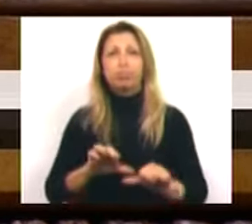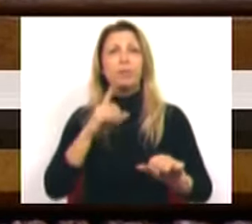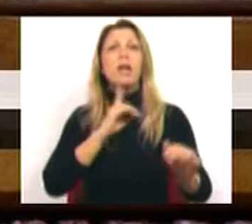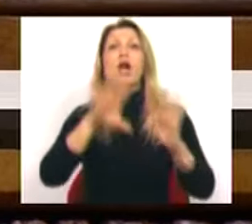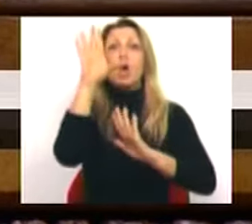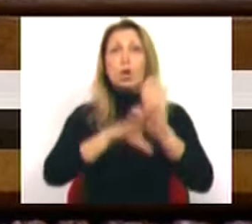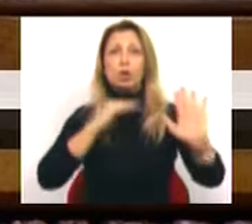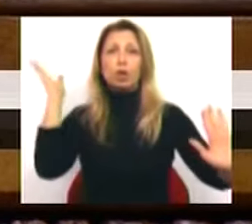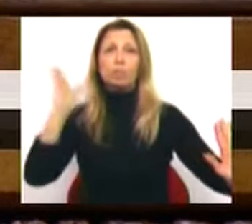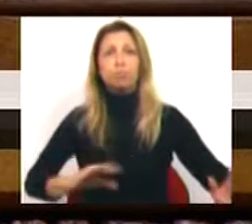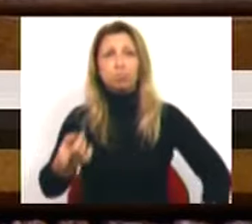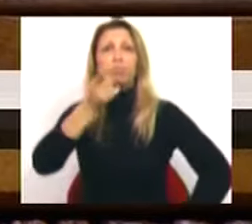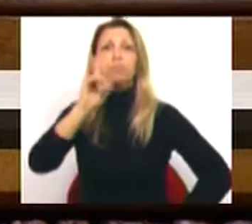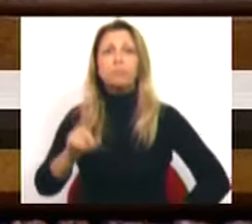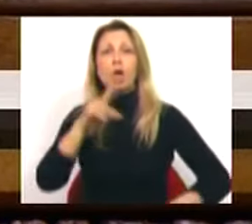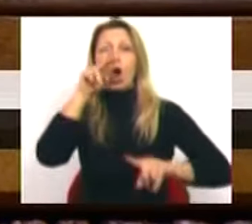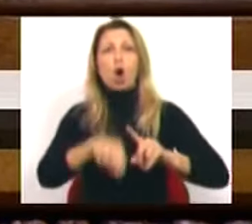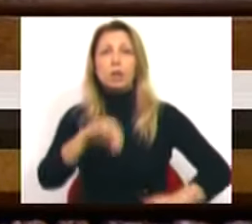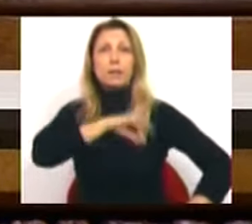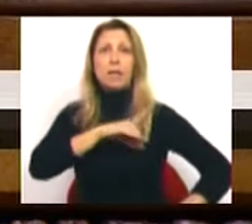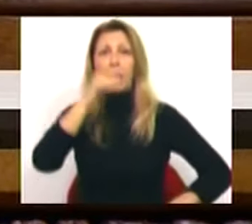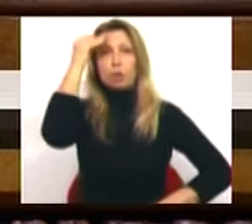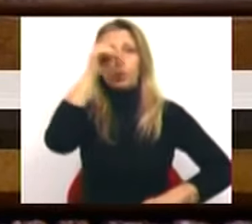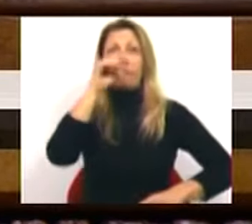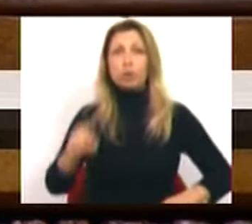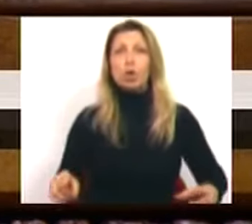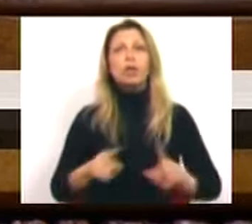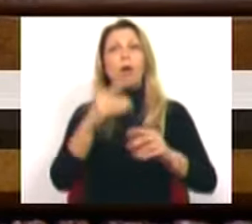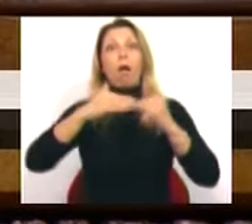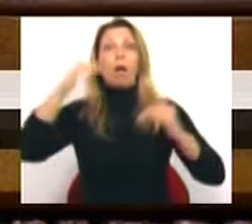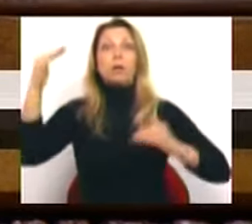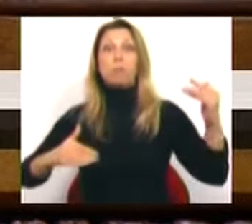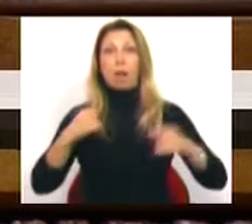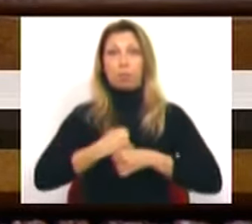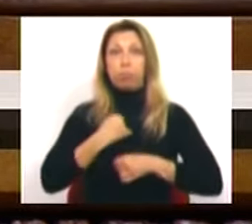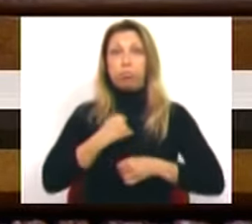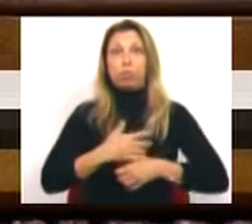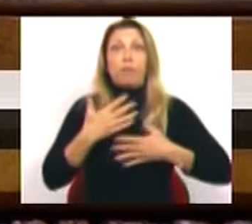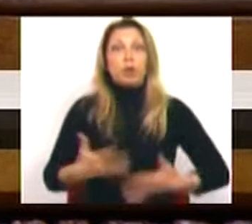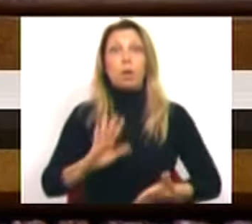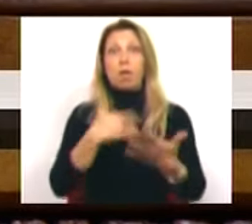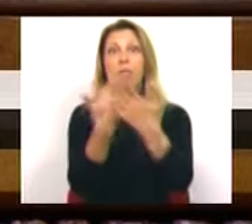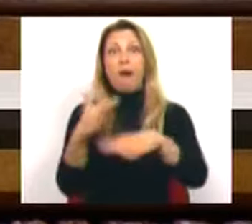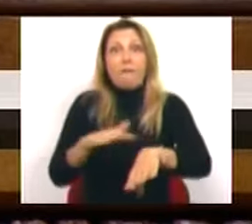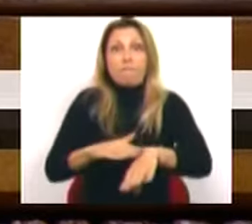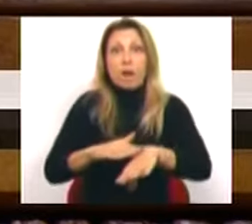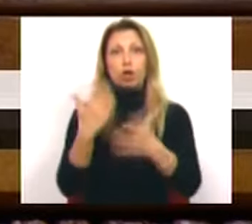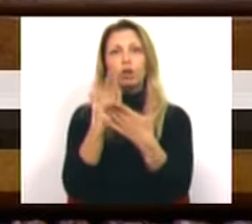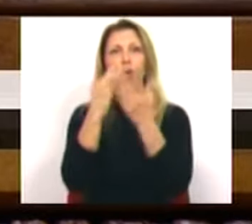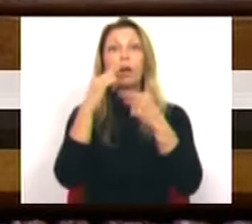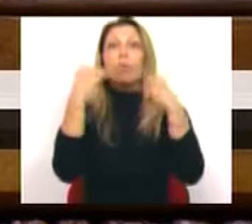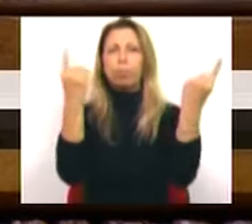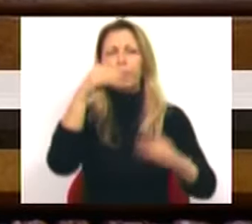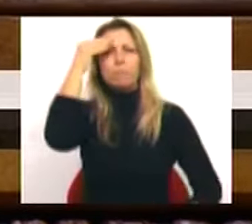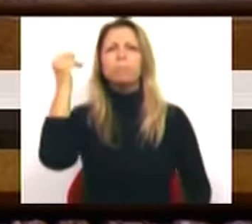dos salários e remunerações dos docentes, na imposição de instabilidade profissional, na fragilização da escola pública. Não esquecemos que o